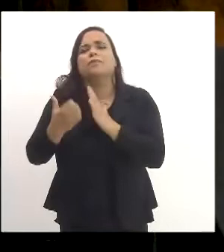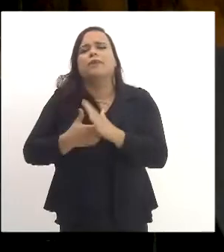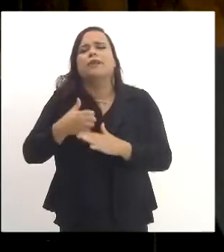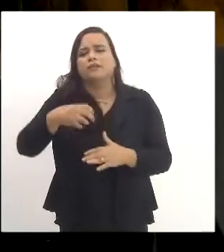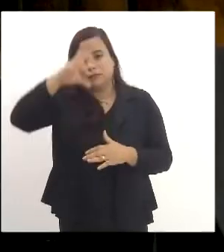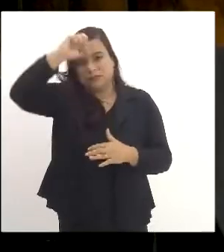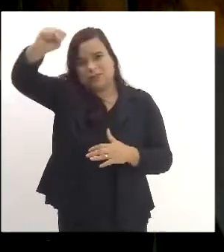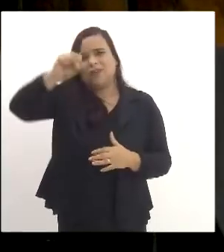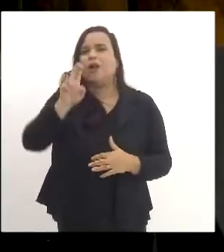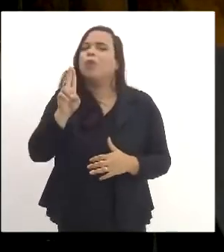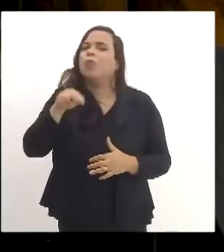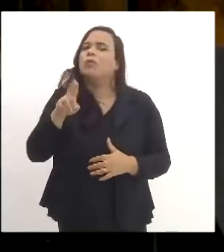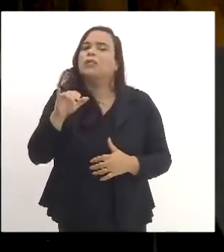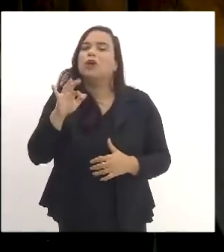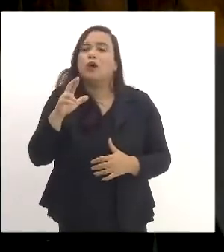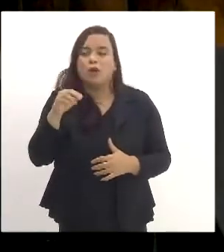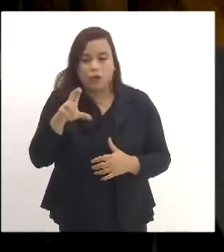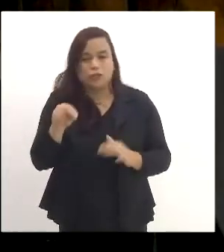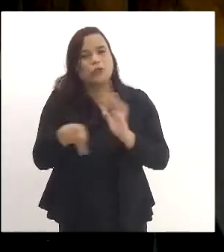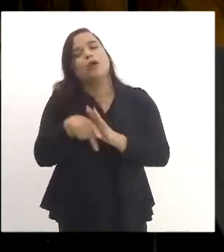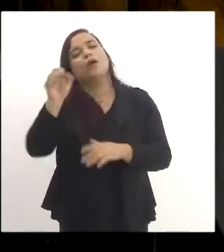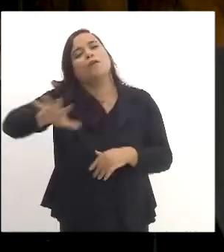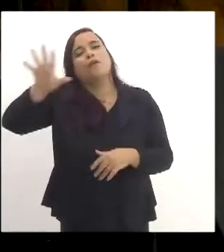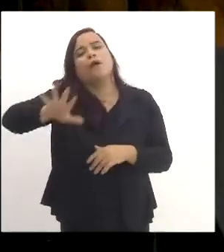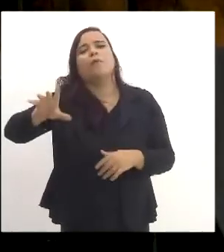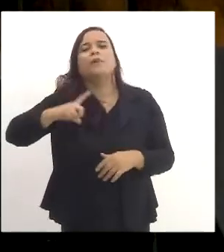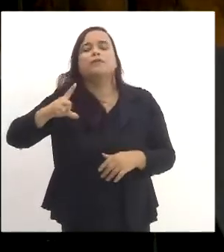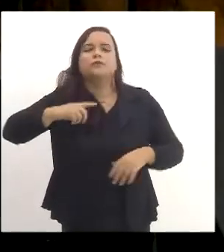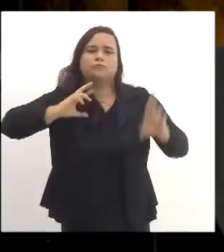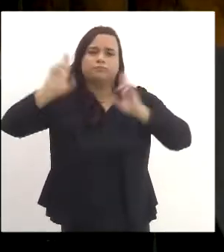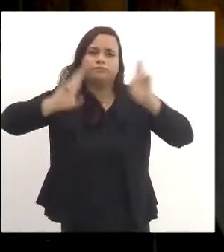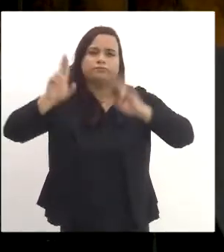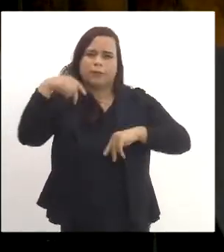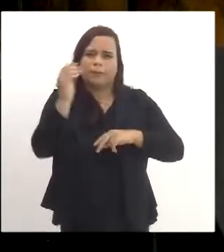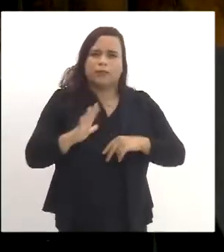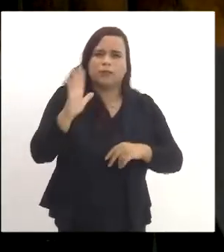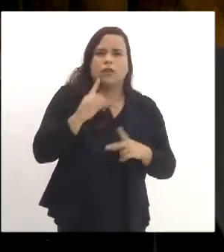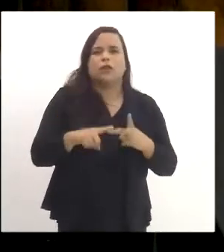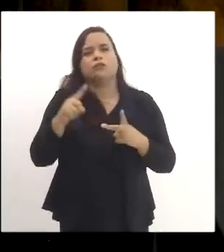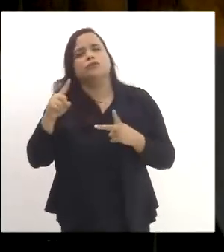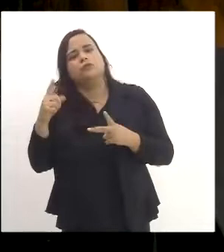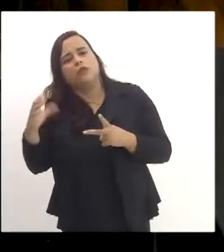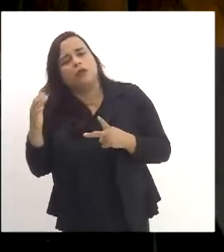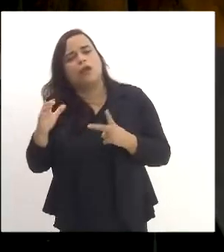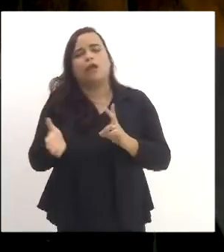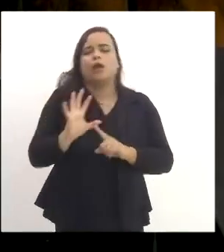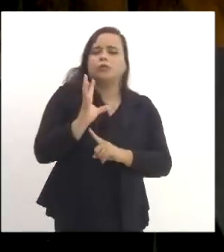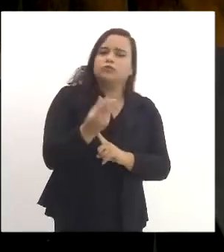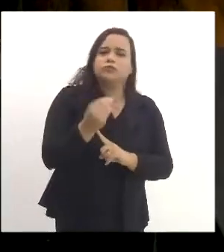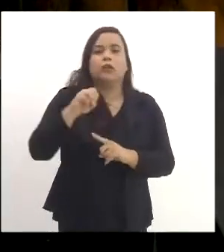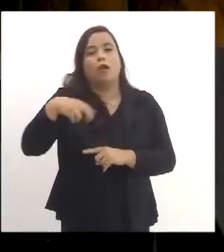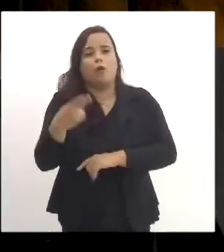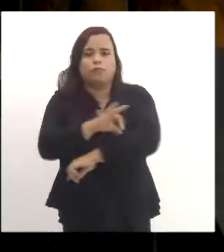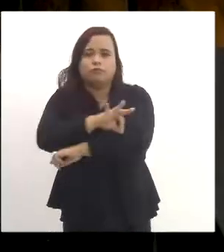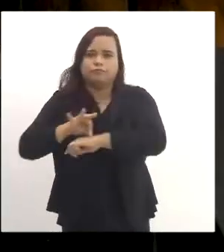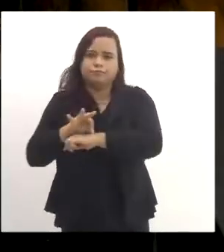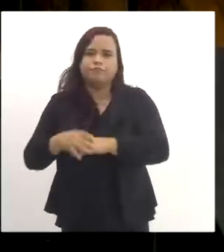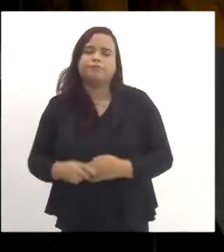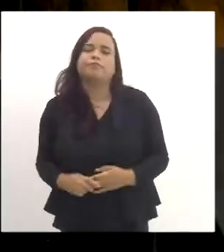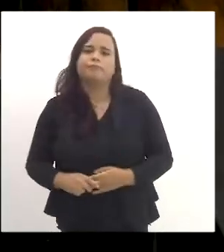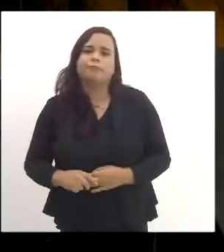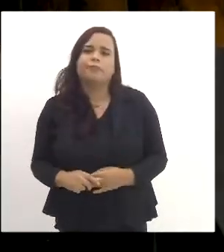na Europa, sendo hoje uma referência para engenheiros, cientistas, artistas ou arquitetos. E a